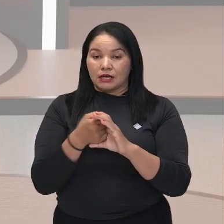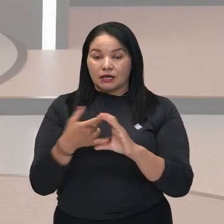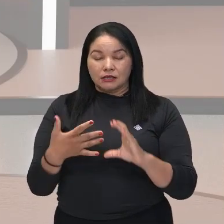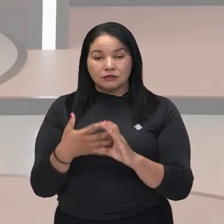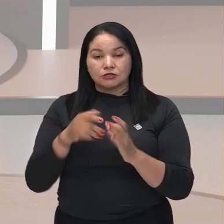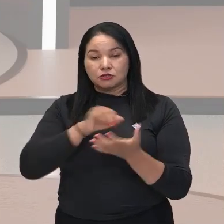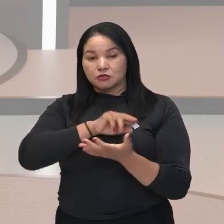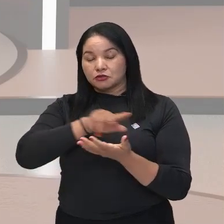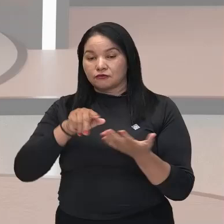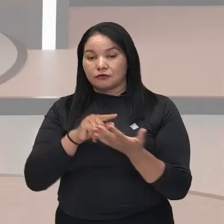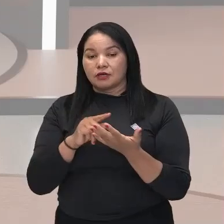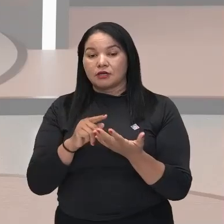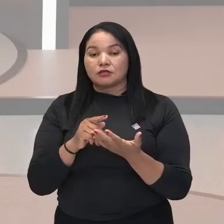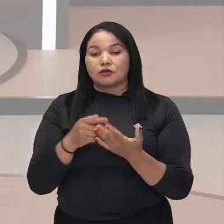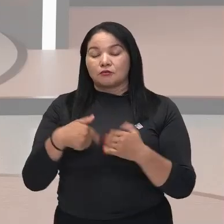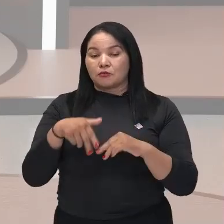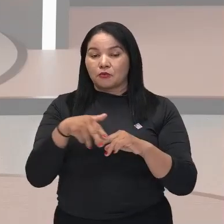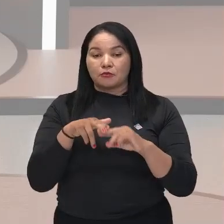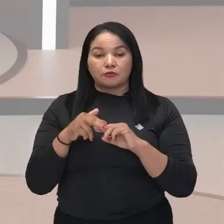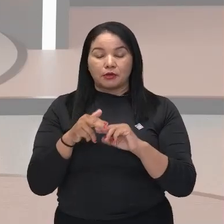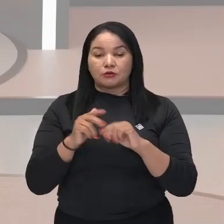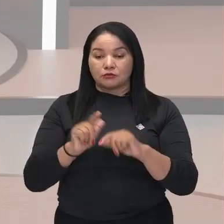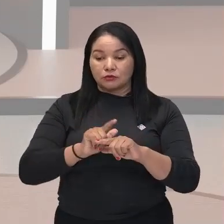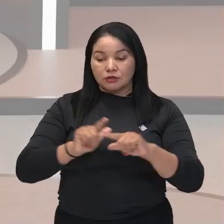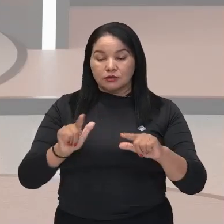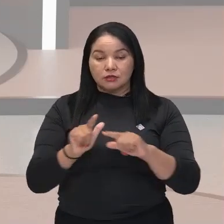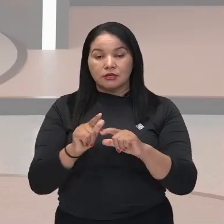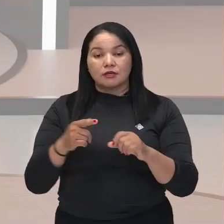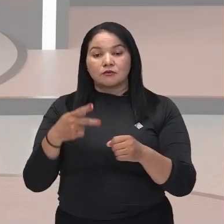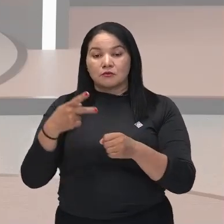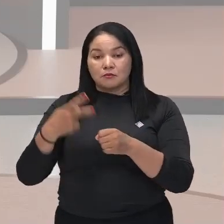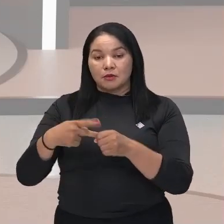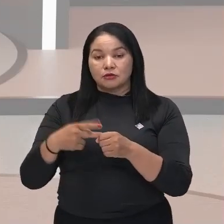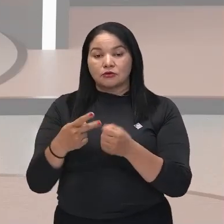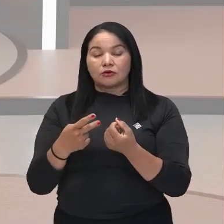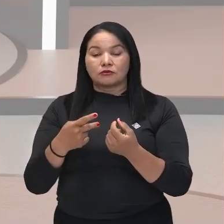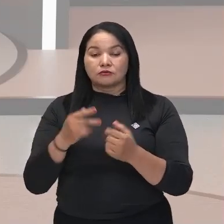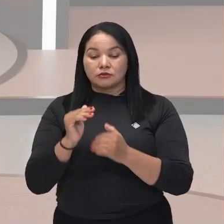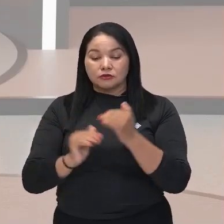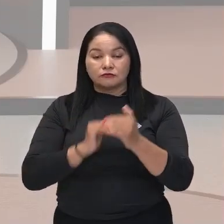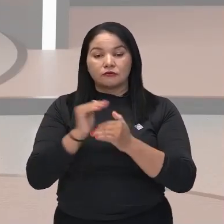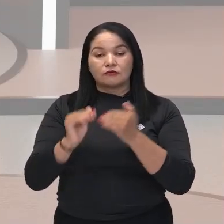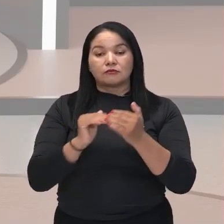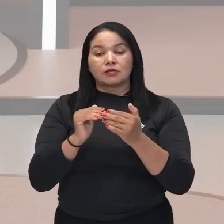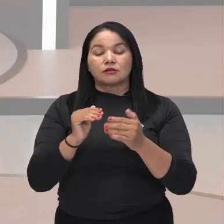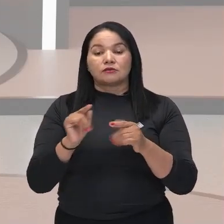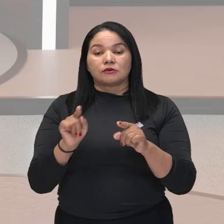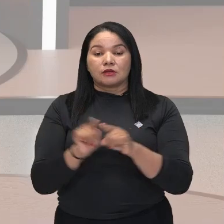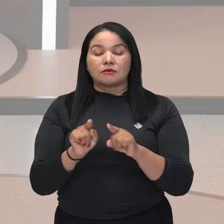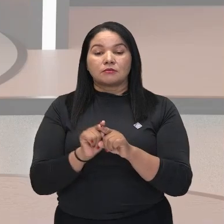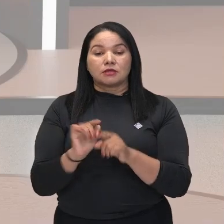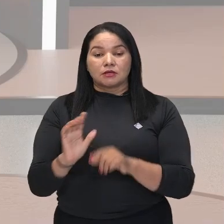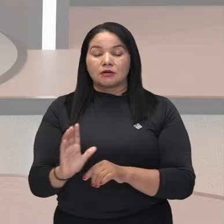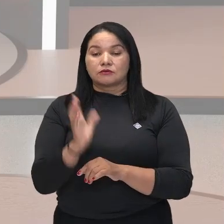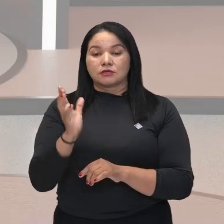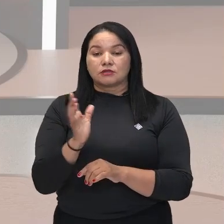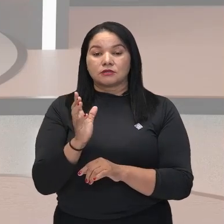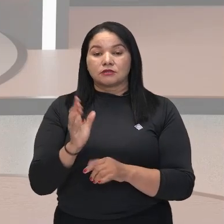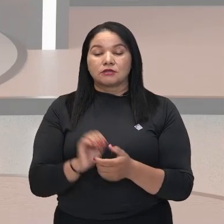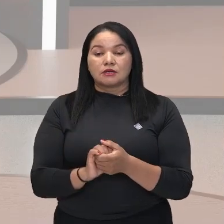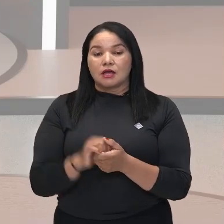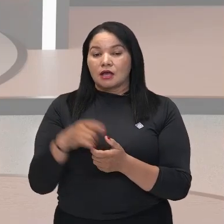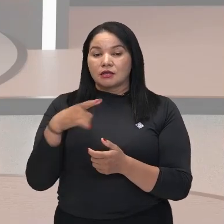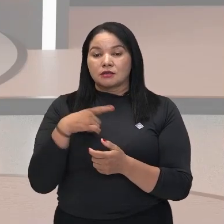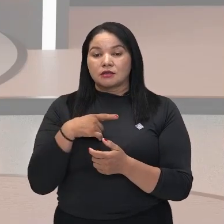por conta dos desertos, por conta do petróleo, por conta do desenvolvimento que está ocorrendo, por ter essa